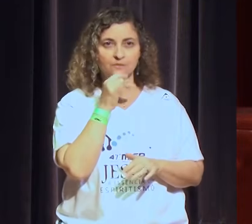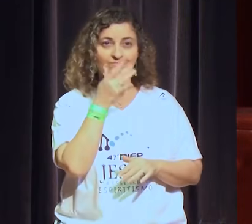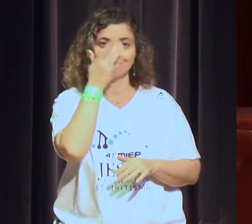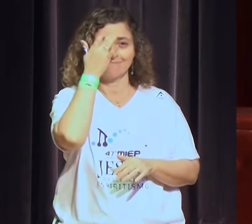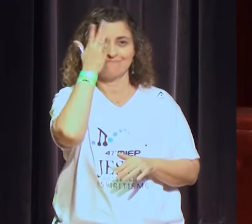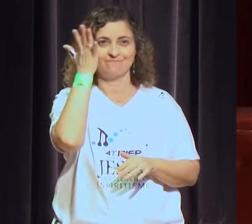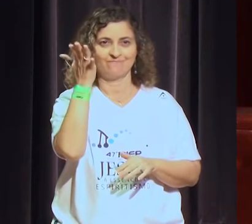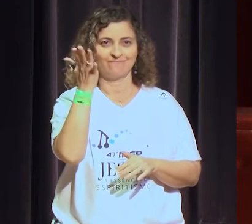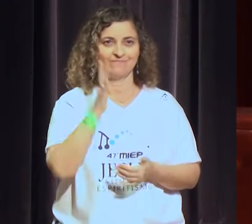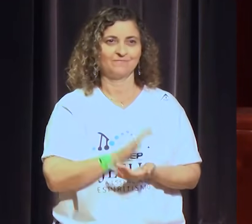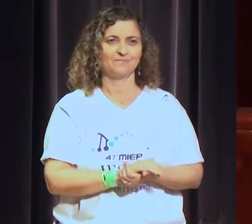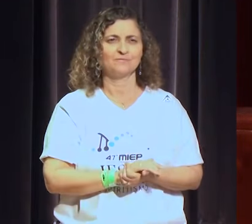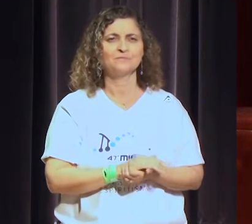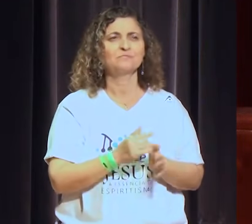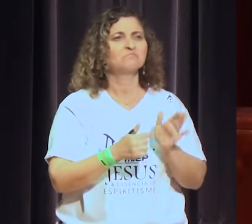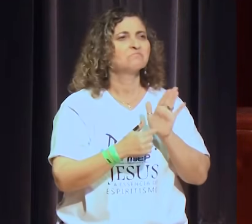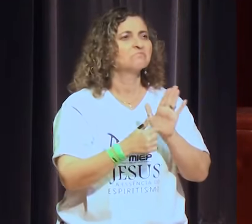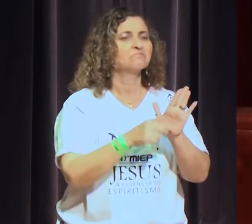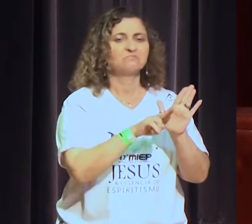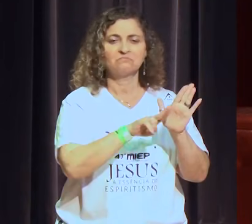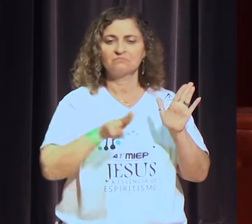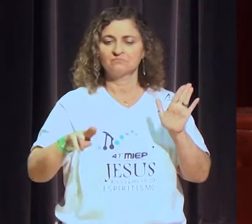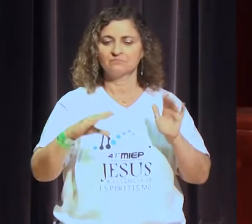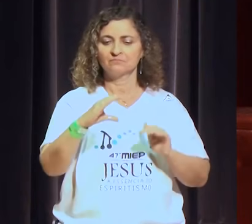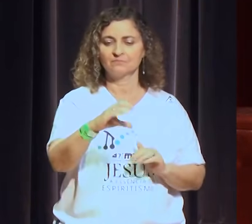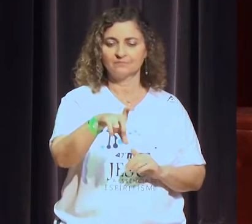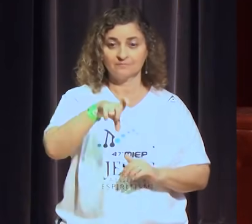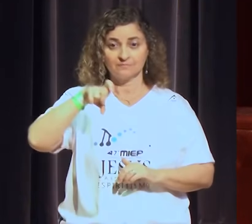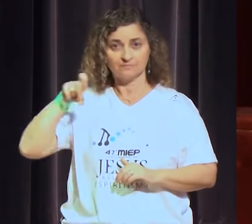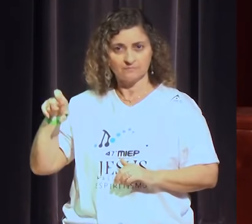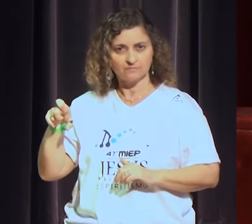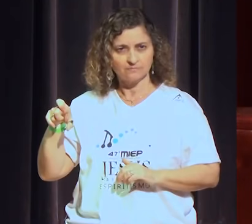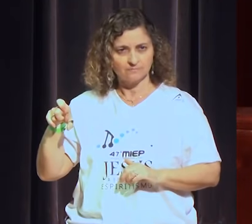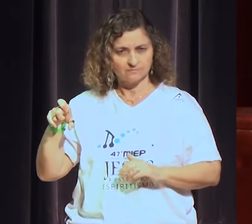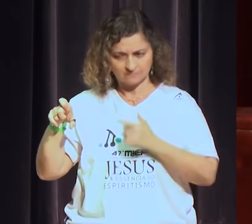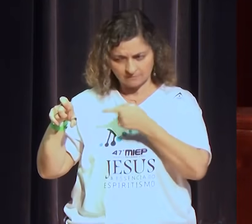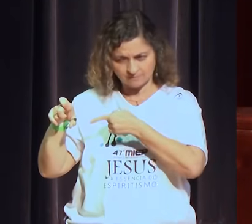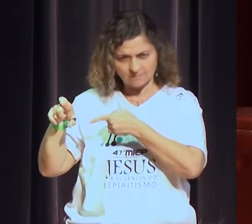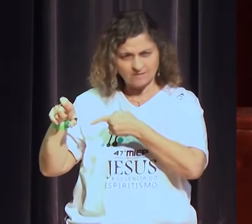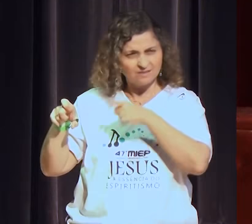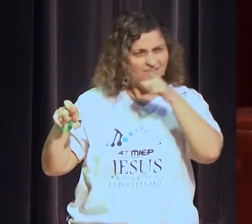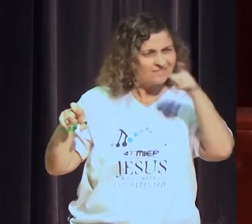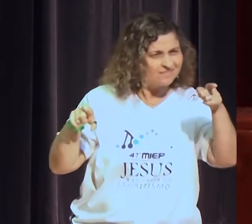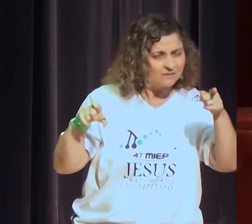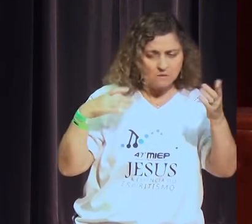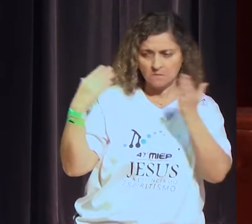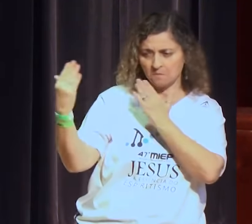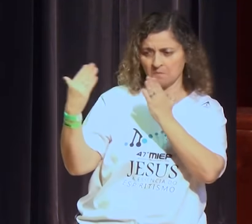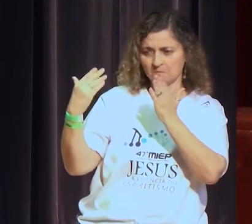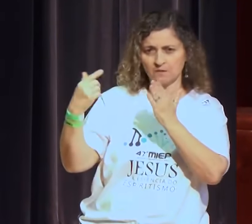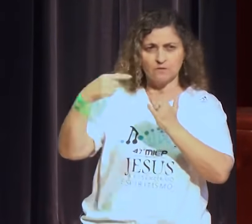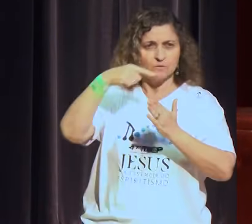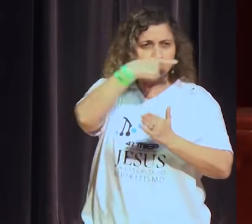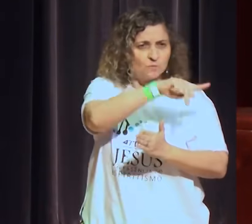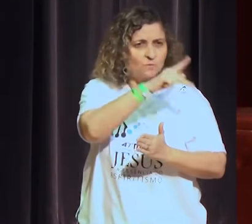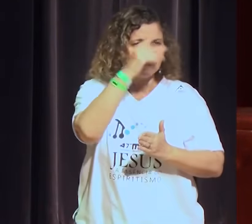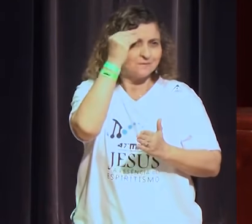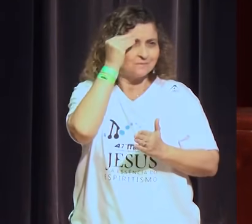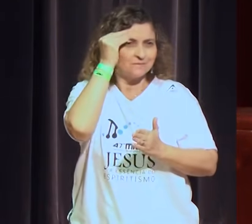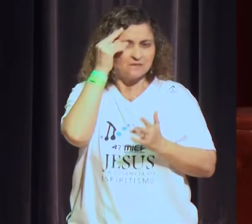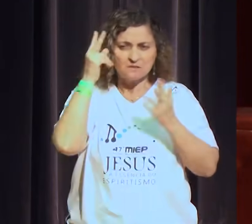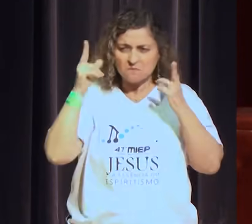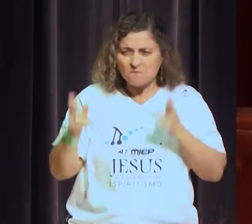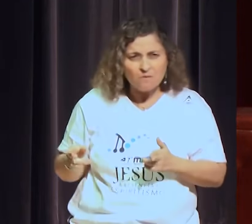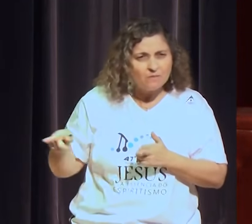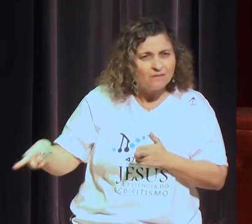Então, eu vou pegar um exemplo aqui que fica fácil para todo mundo entender. Francisco Cândido Xavier. Você acha que a sua